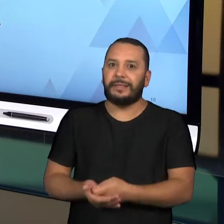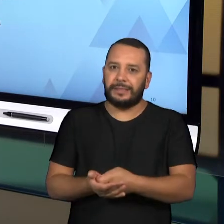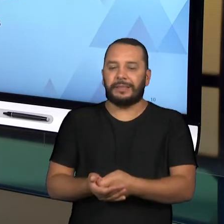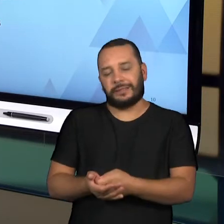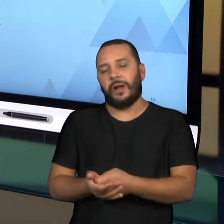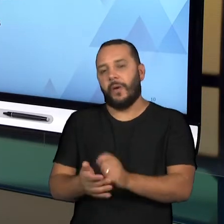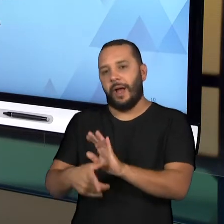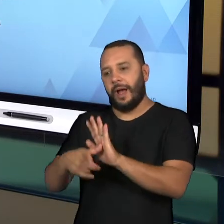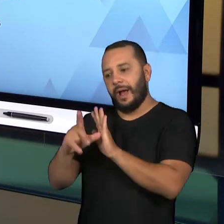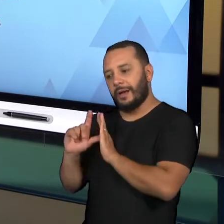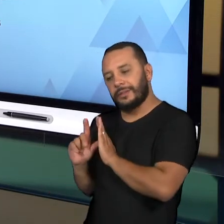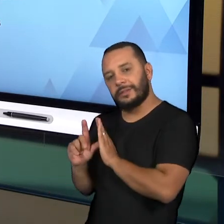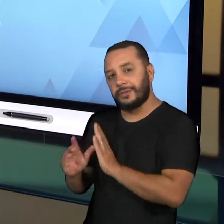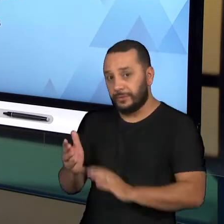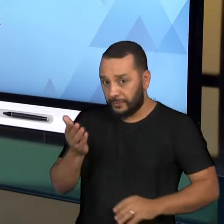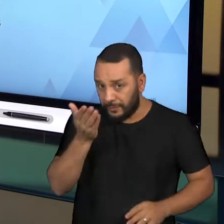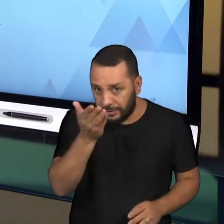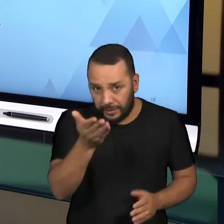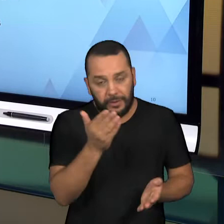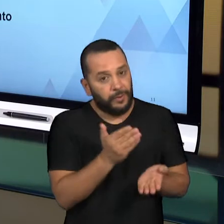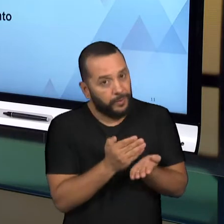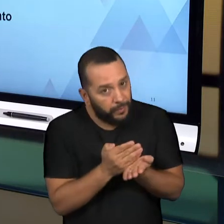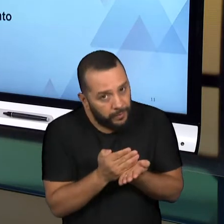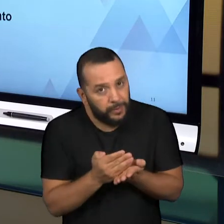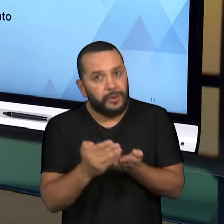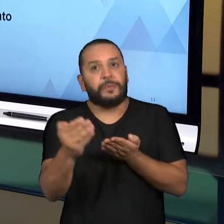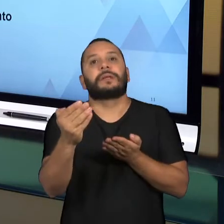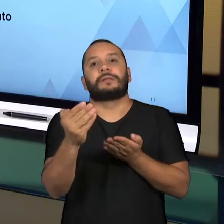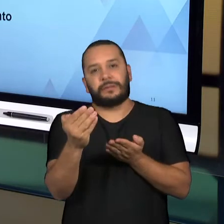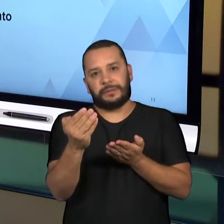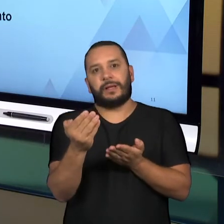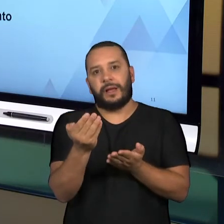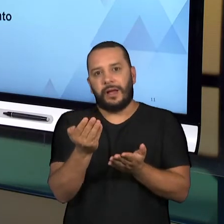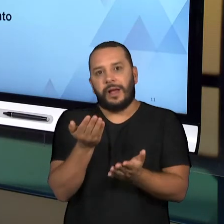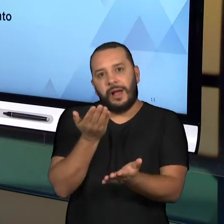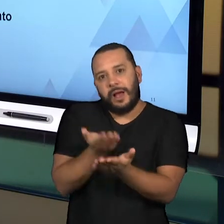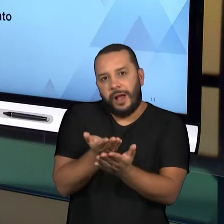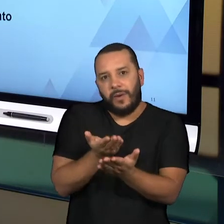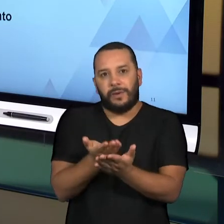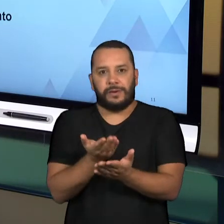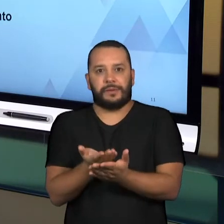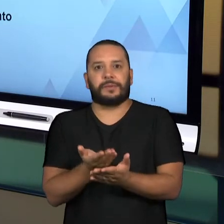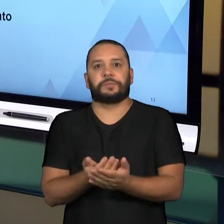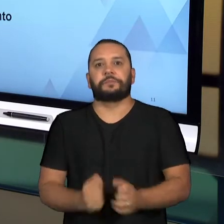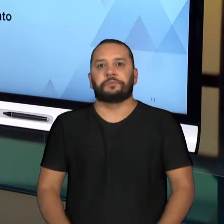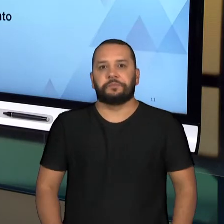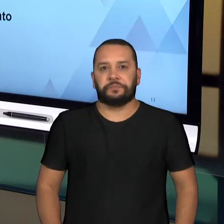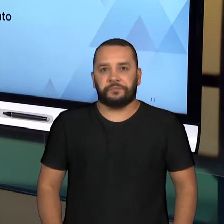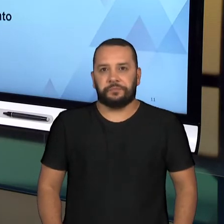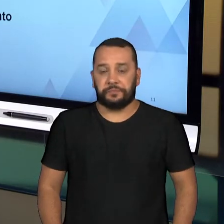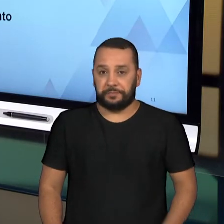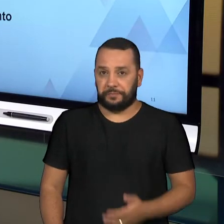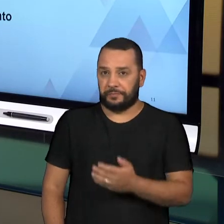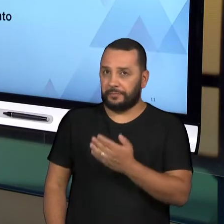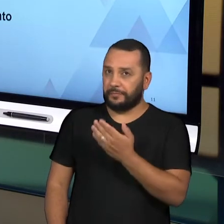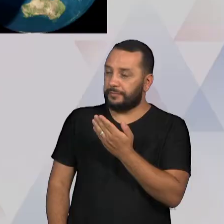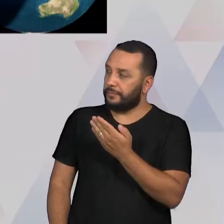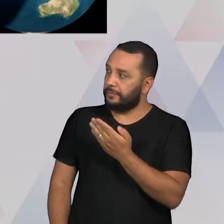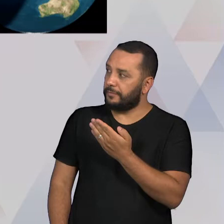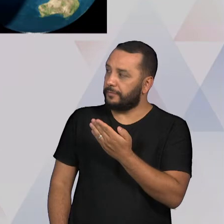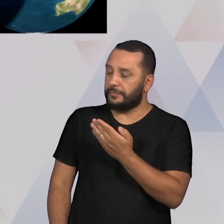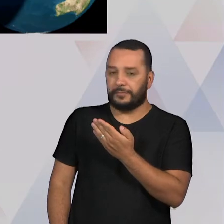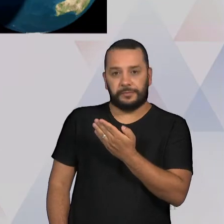prévia antes de vocês iniciarem a produção em si da sala de aula nesse slide por